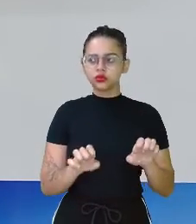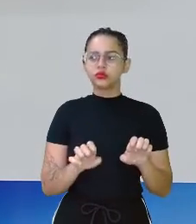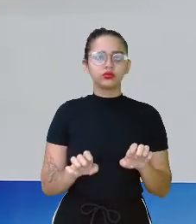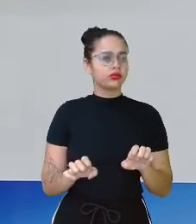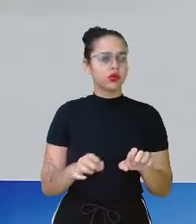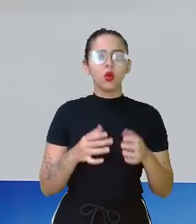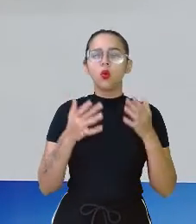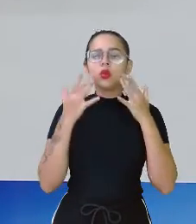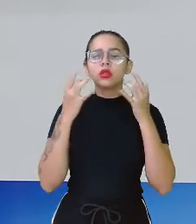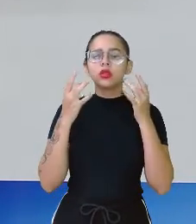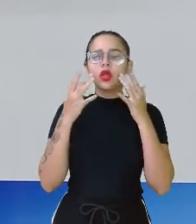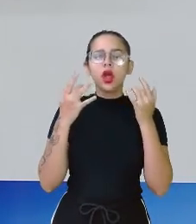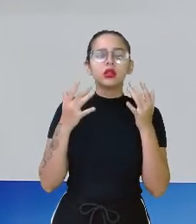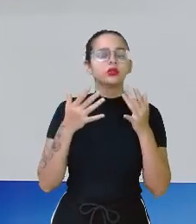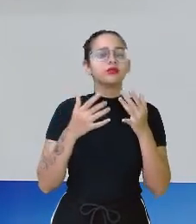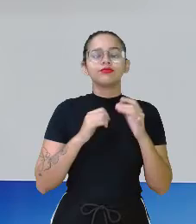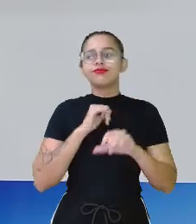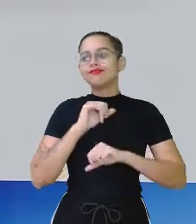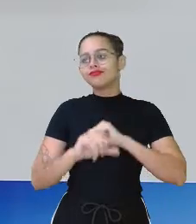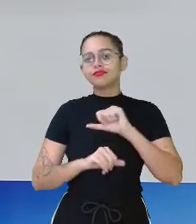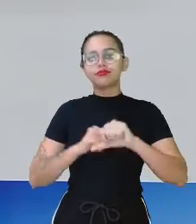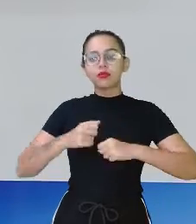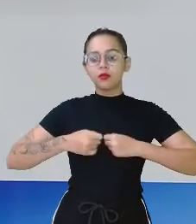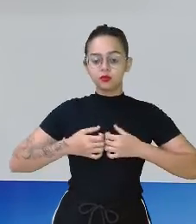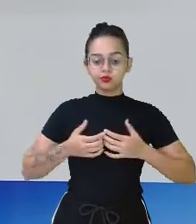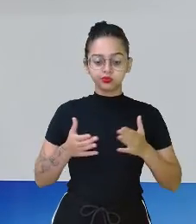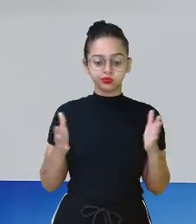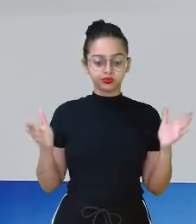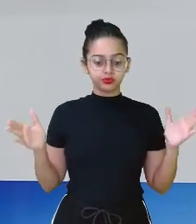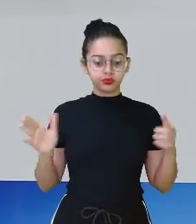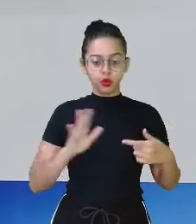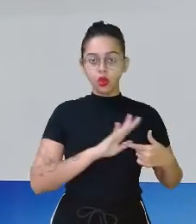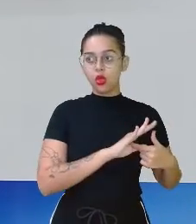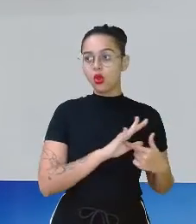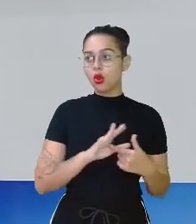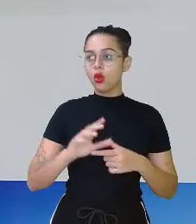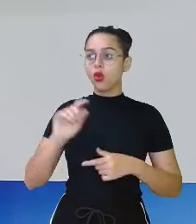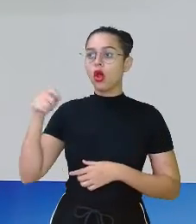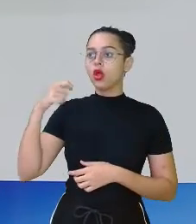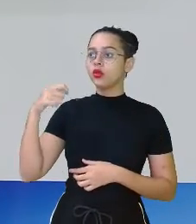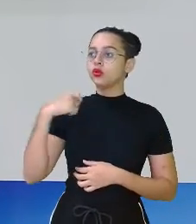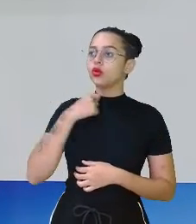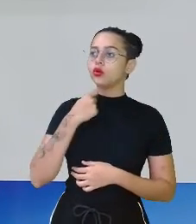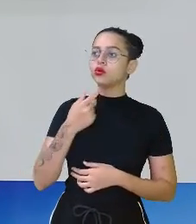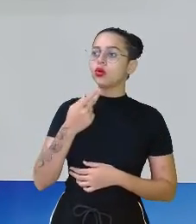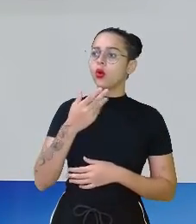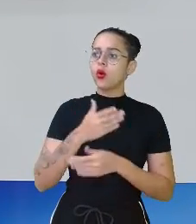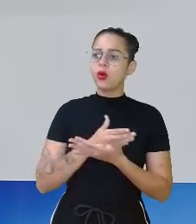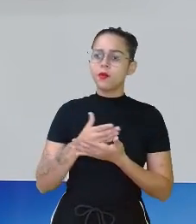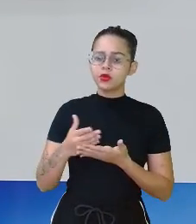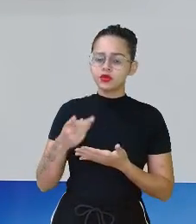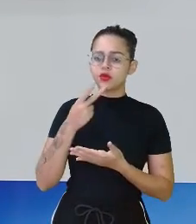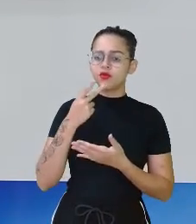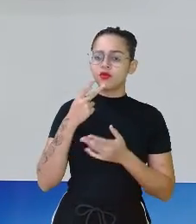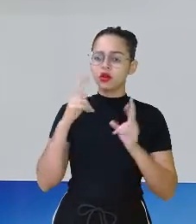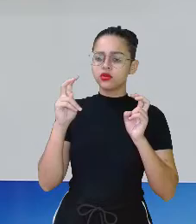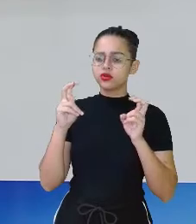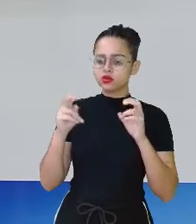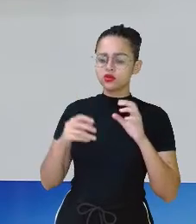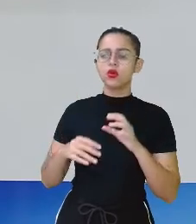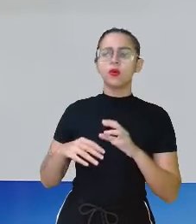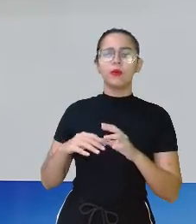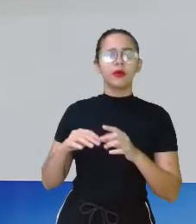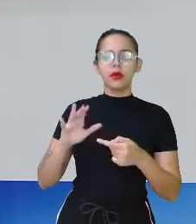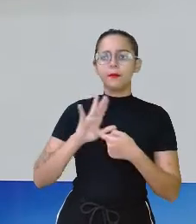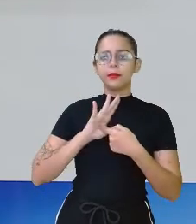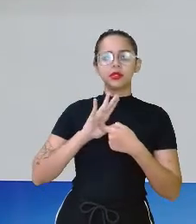foi desnudado no século XX, as pessoas os atores começaram a falar até sobre a própria cena, a discutir a cena diante